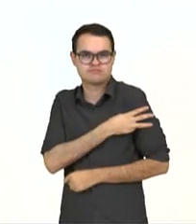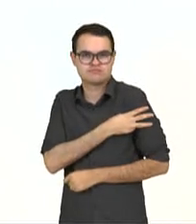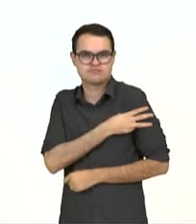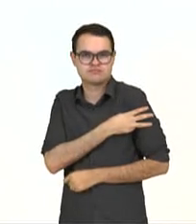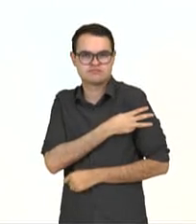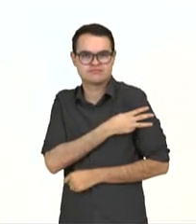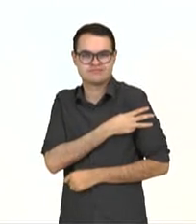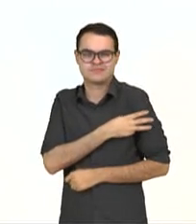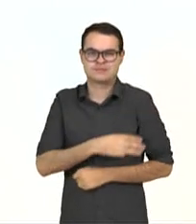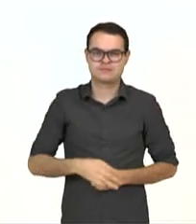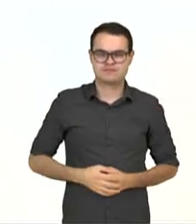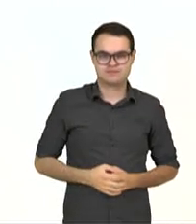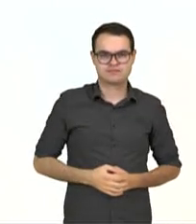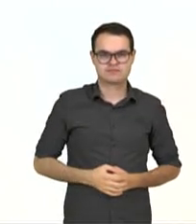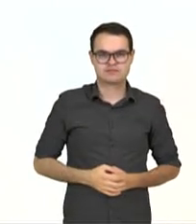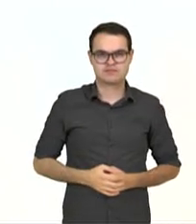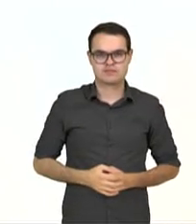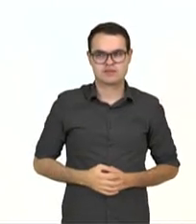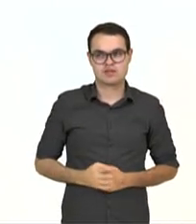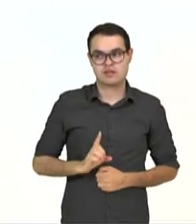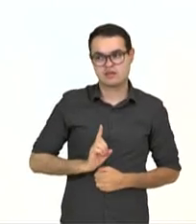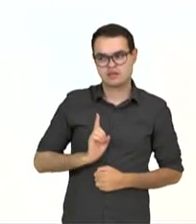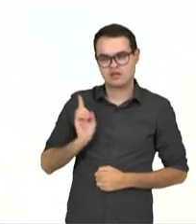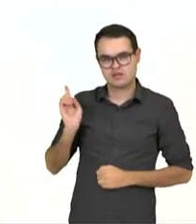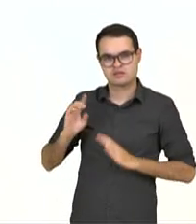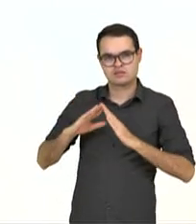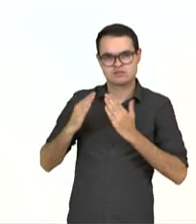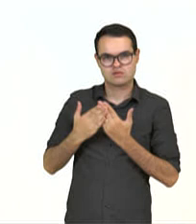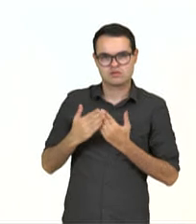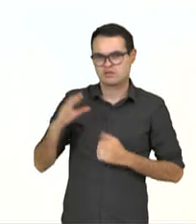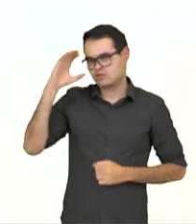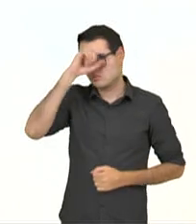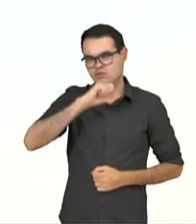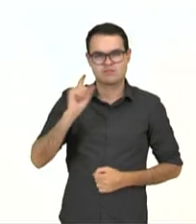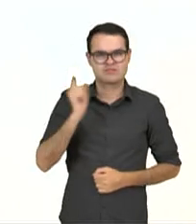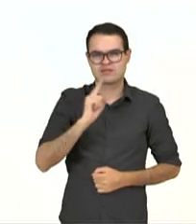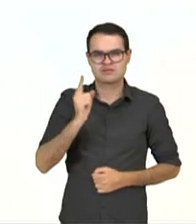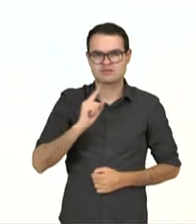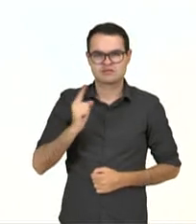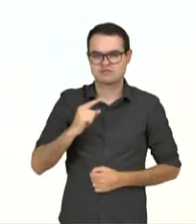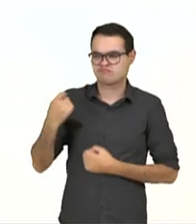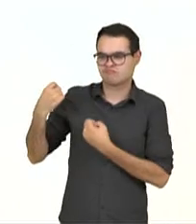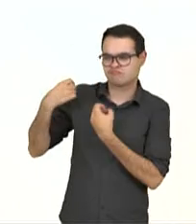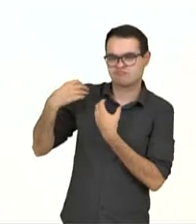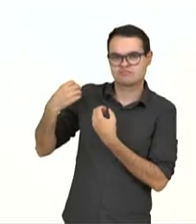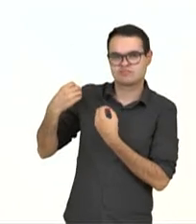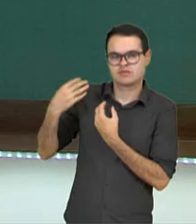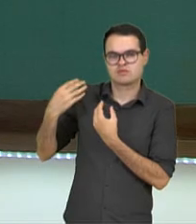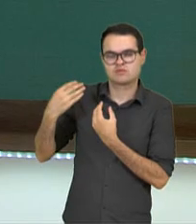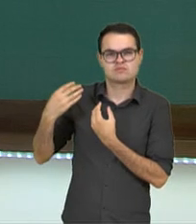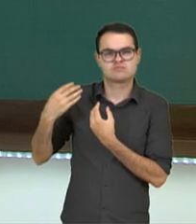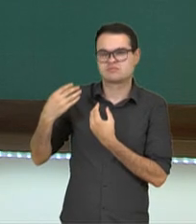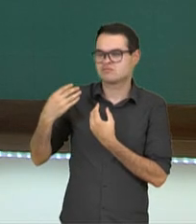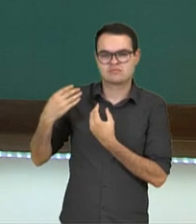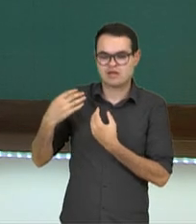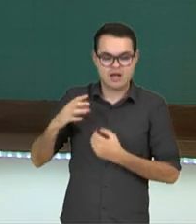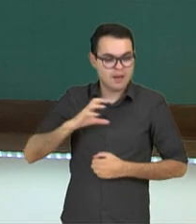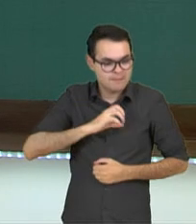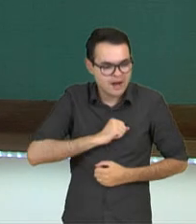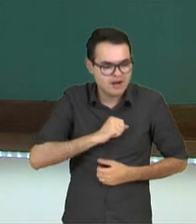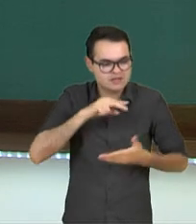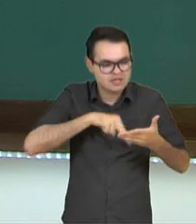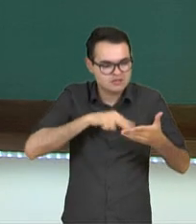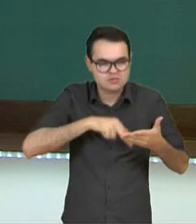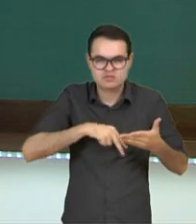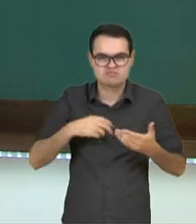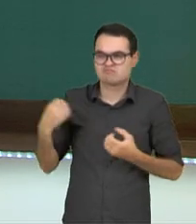né? E na escola eu não aprendi a ter amor pela literatura. Olha que triste, diferente de